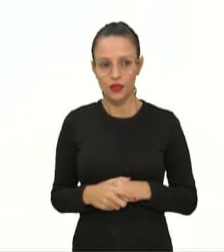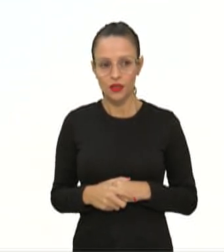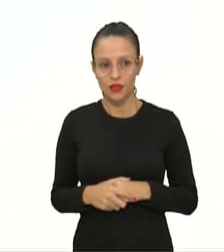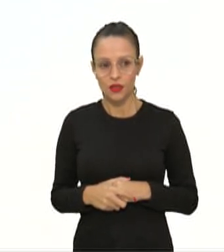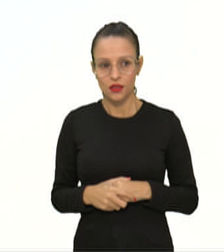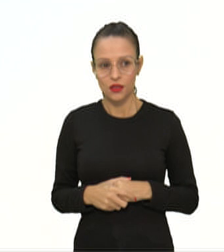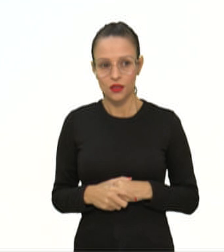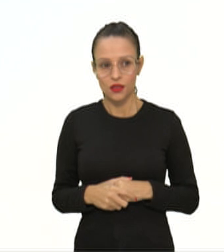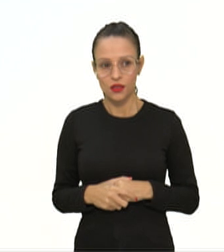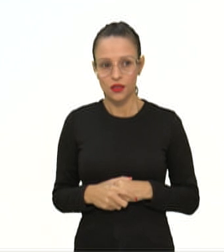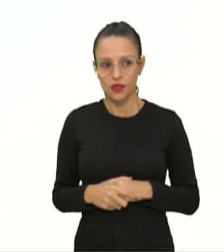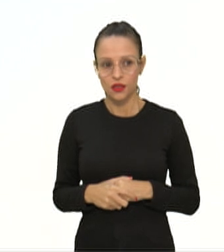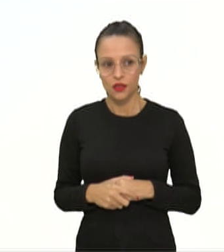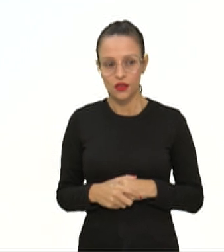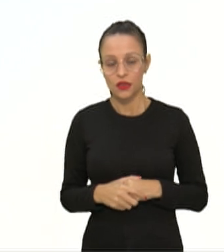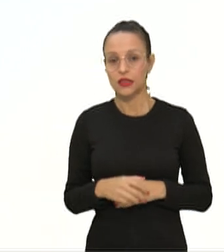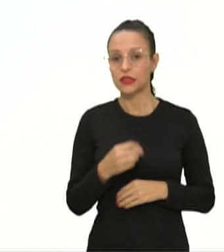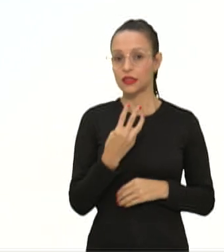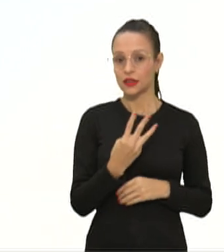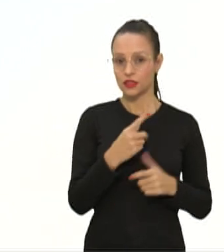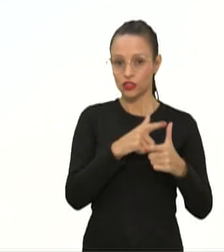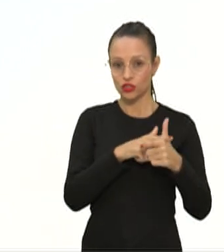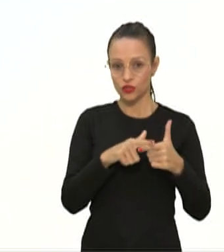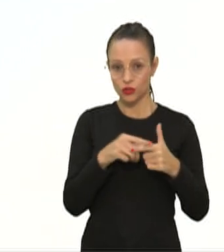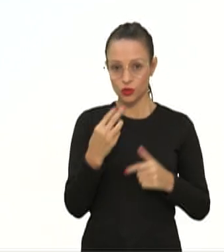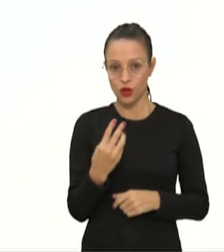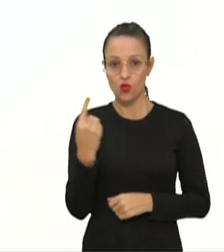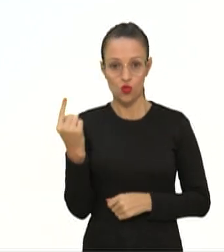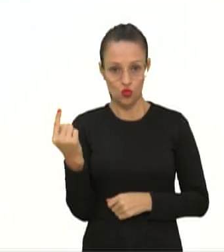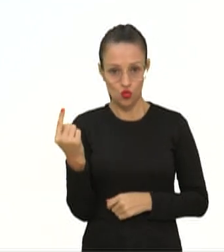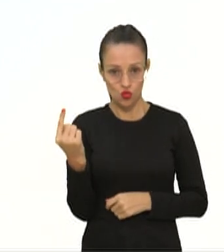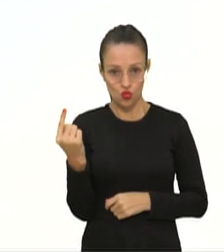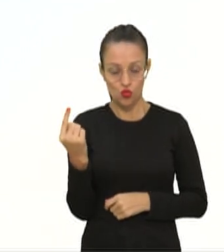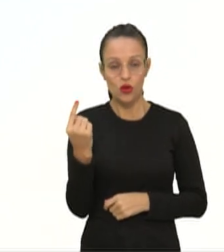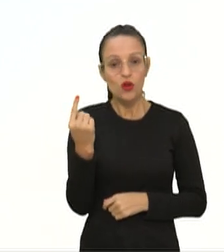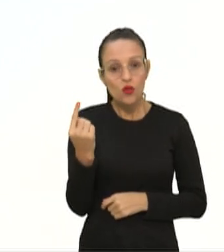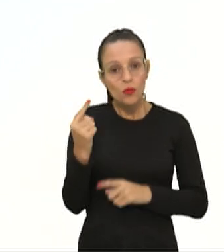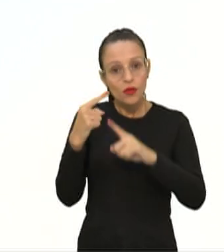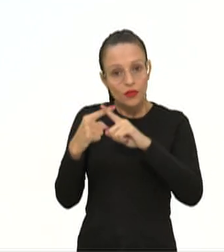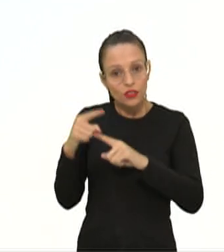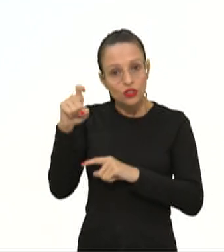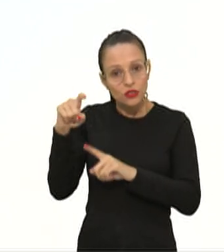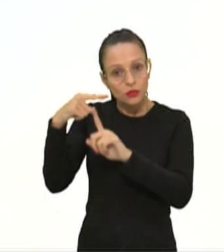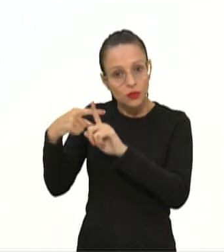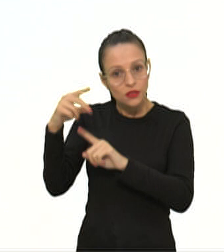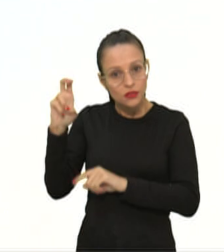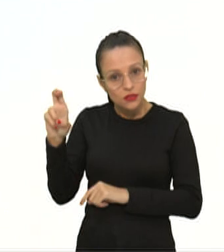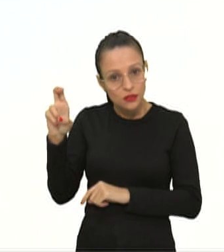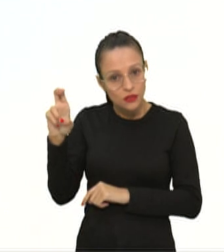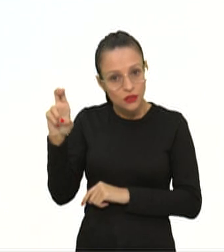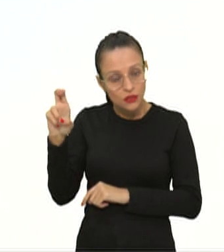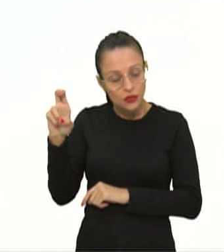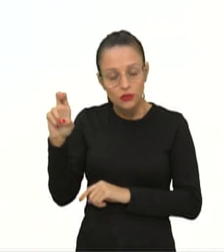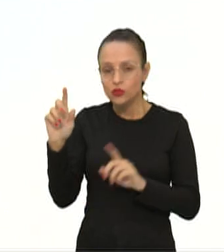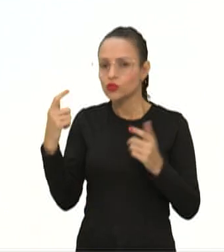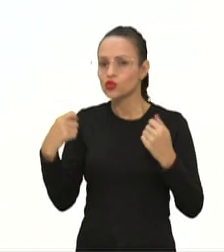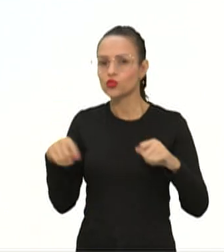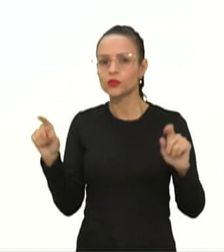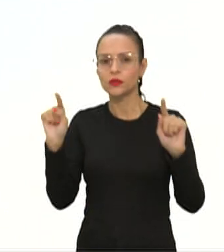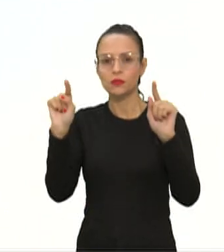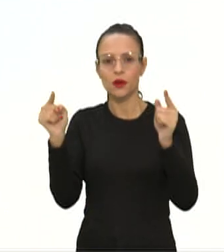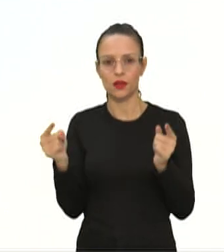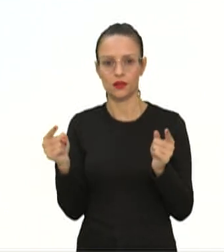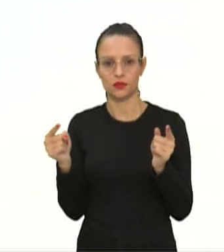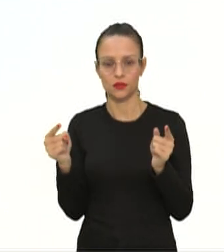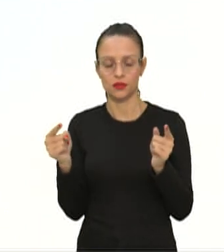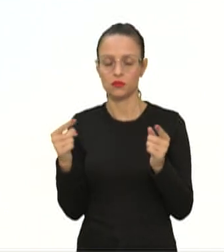Ali, você vai fazer 3 dividido por 3 é 1. Uma vez o x mais 5 é x mais 5. Não precisa pôr o parênteses, porque uma